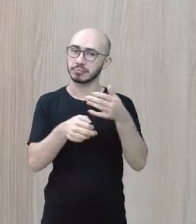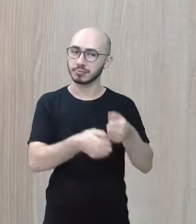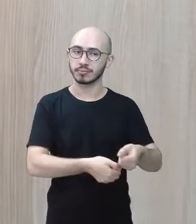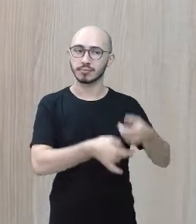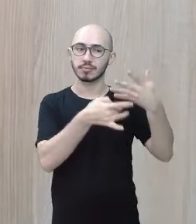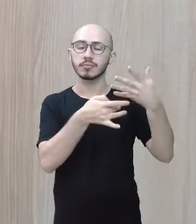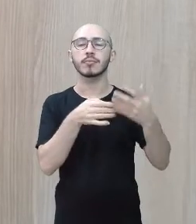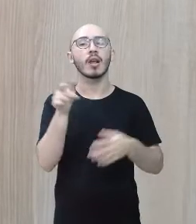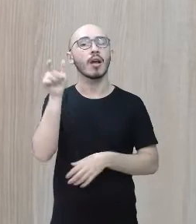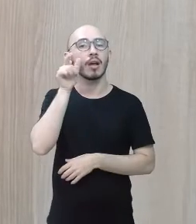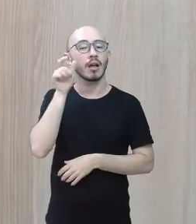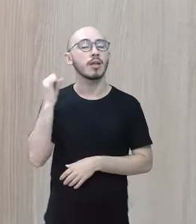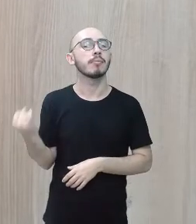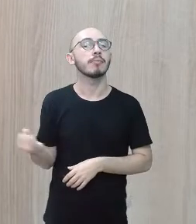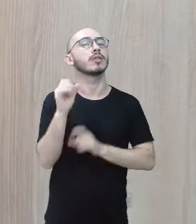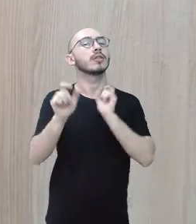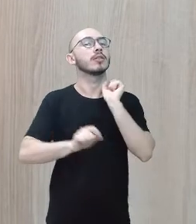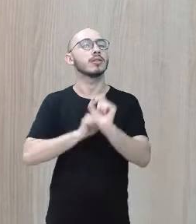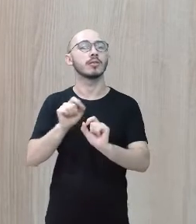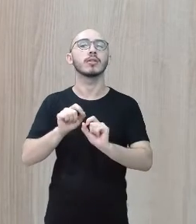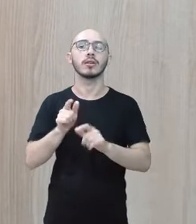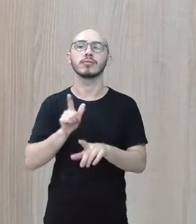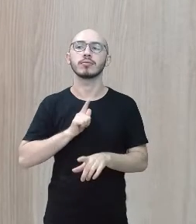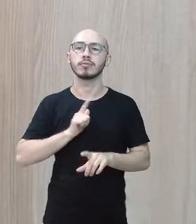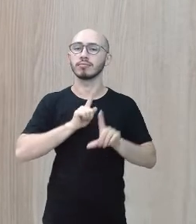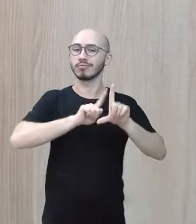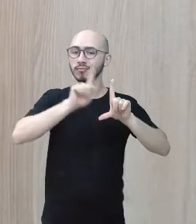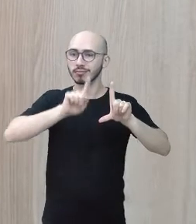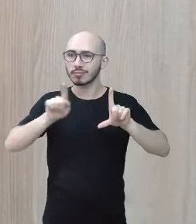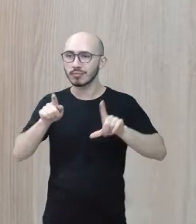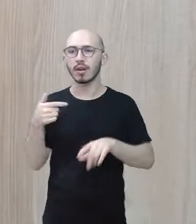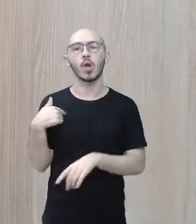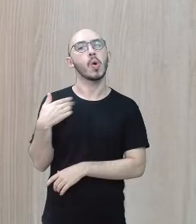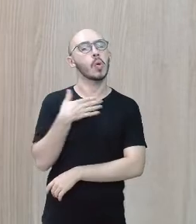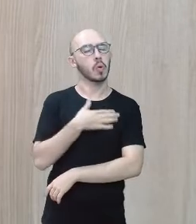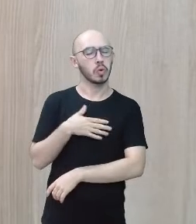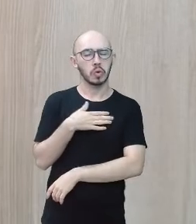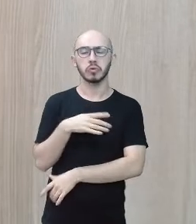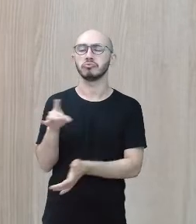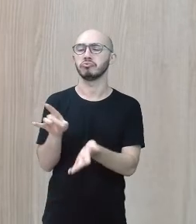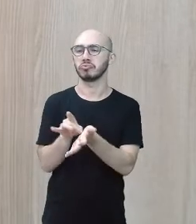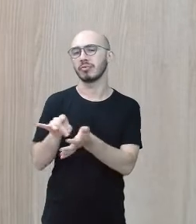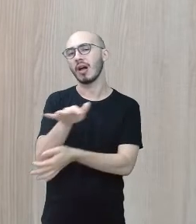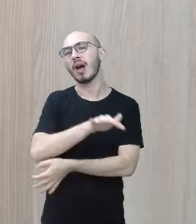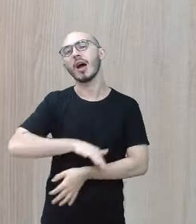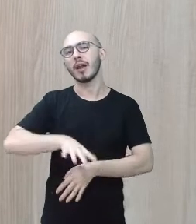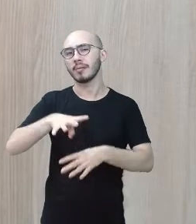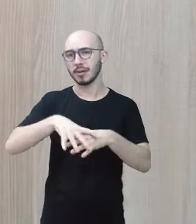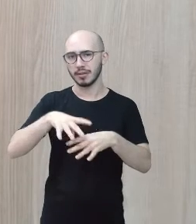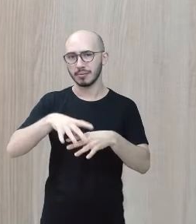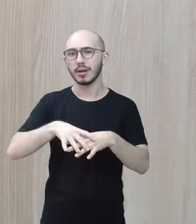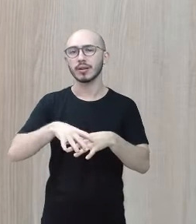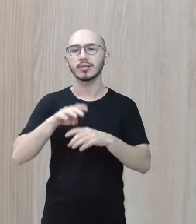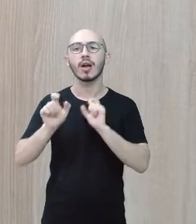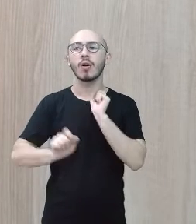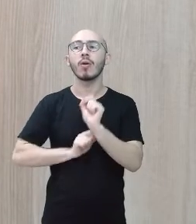É bastante importante essa questão da estatística, né? Eu gosto demais dessa parte da matemática,